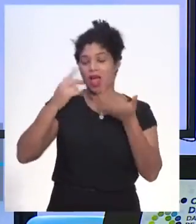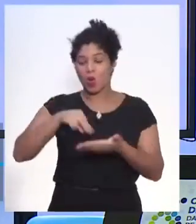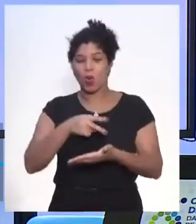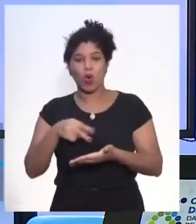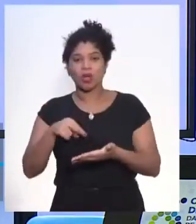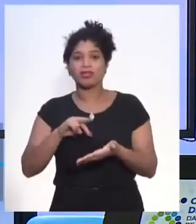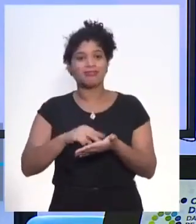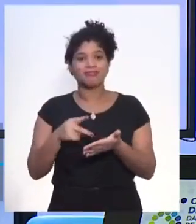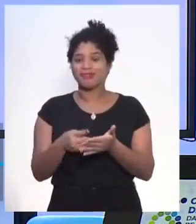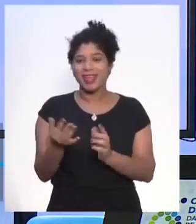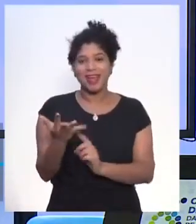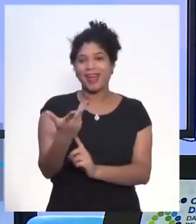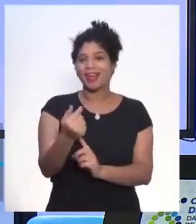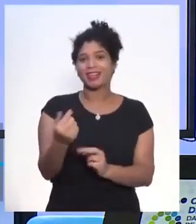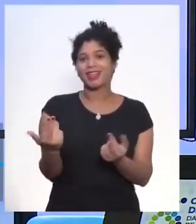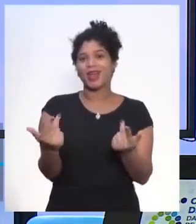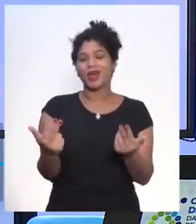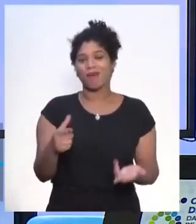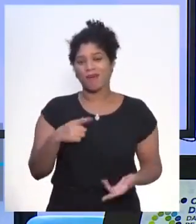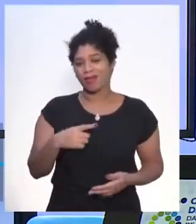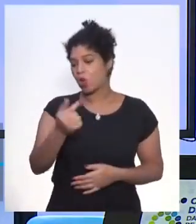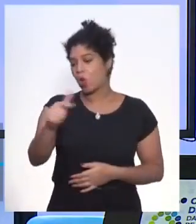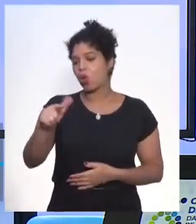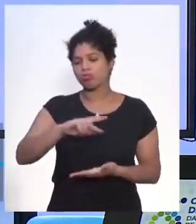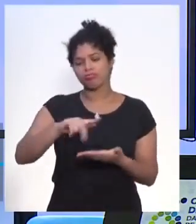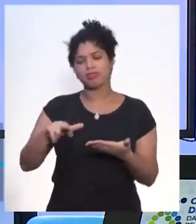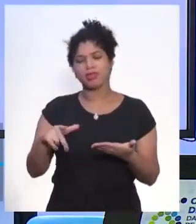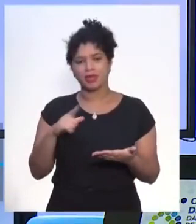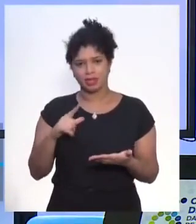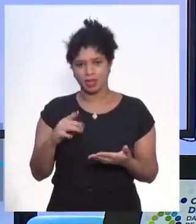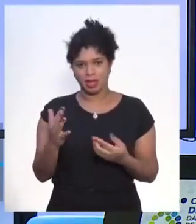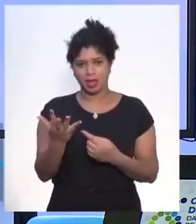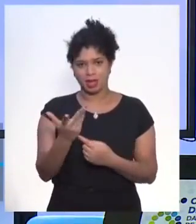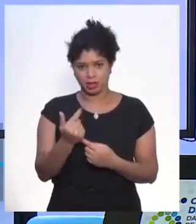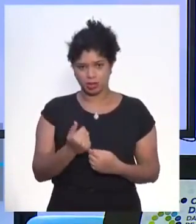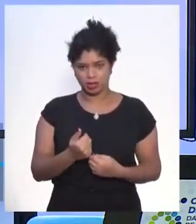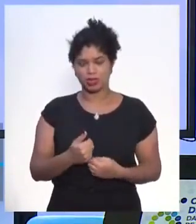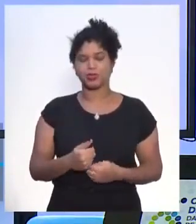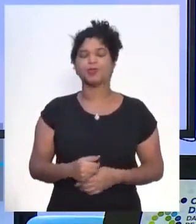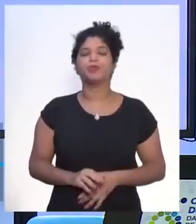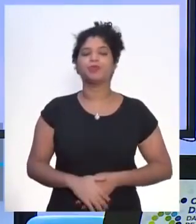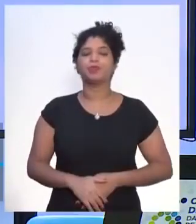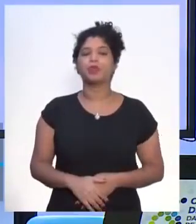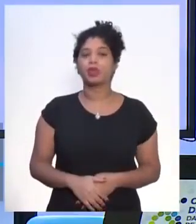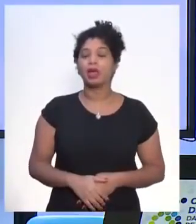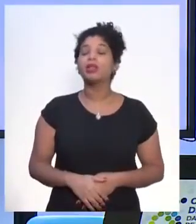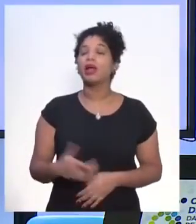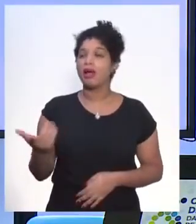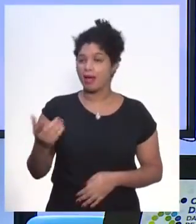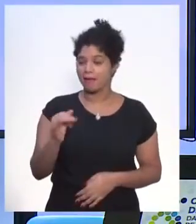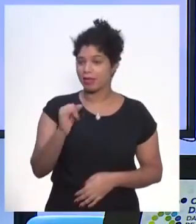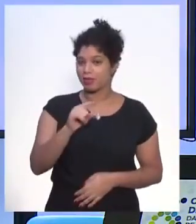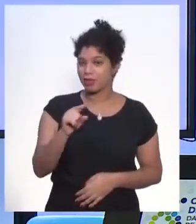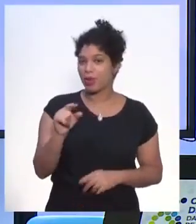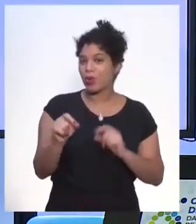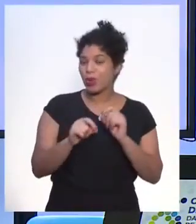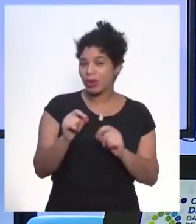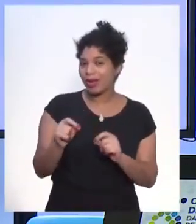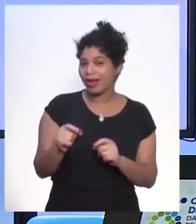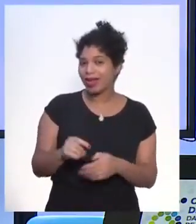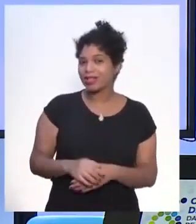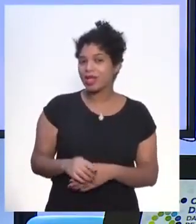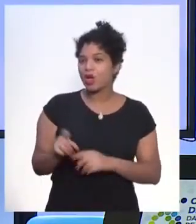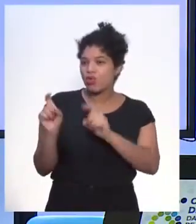dança, enfim, né? Temos vários outros tipos de arte pública. Uma coisa interessante aí sobre o grafite, professor, é que ele está muito ligado